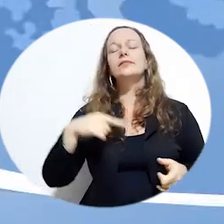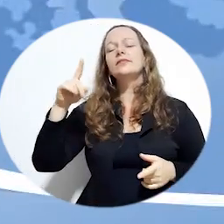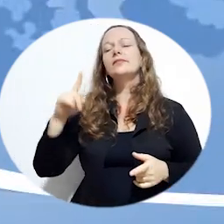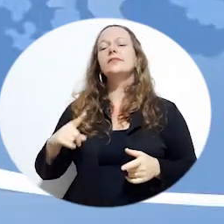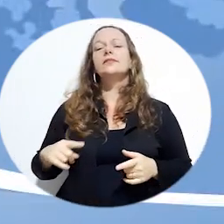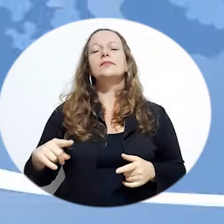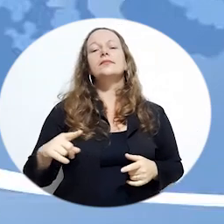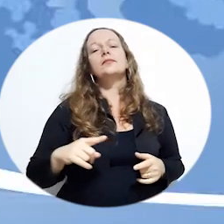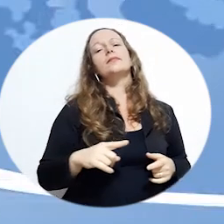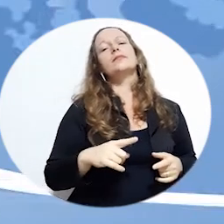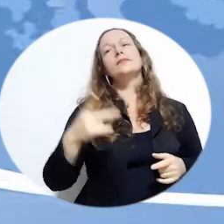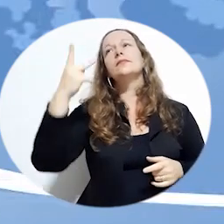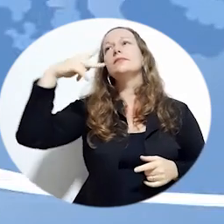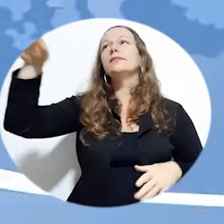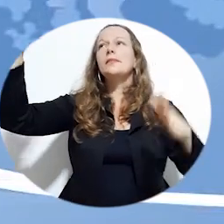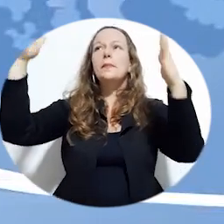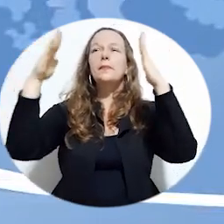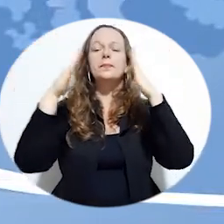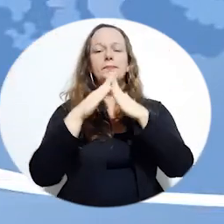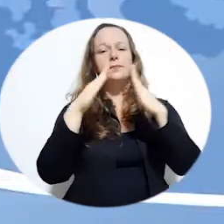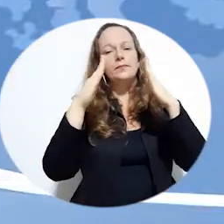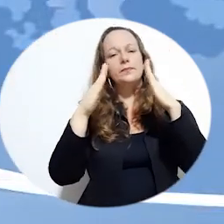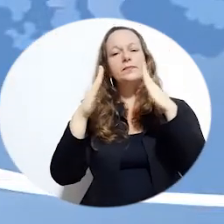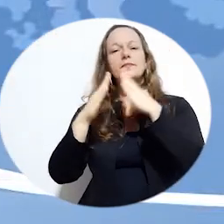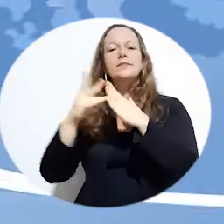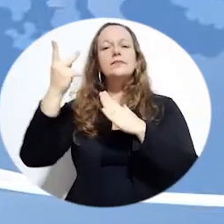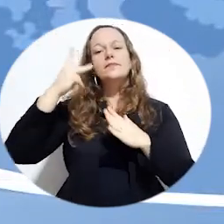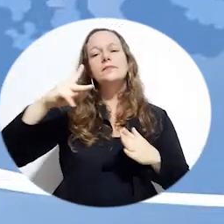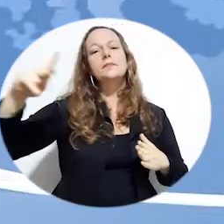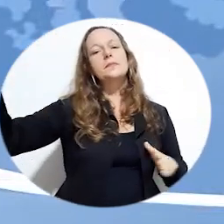Eu sou sua casa, sua